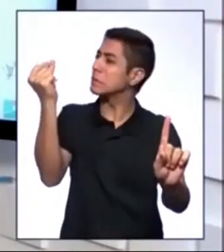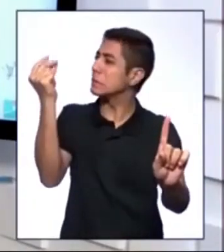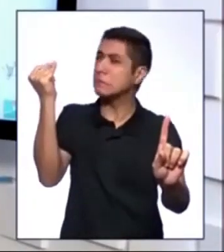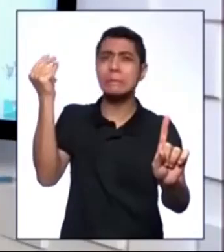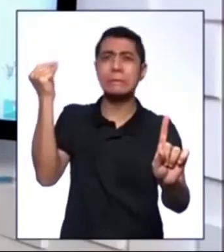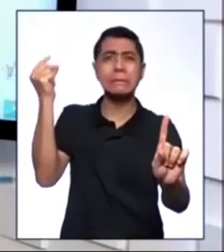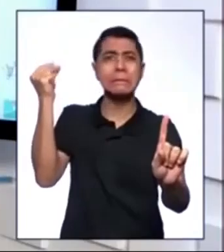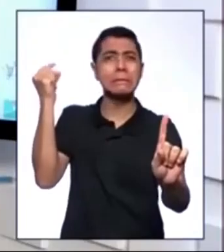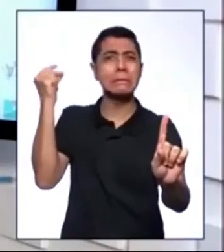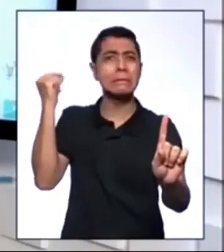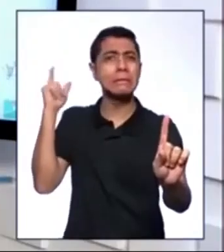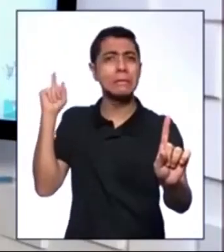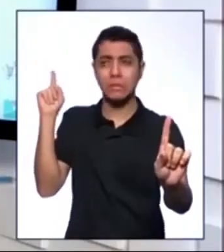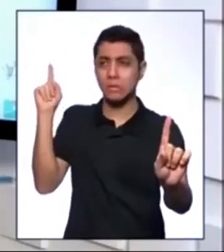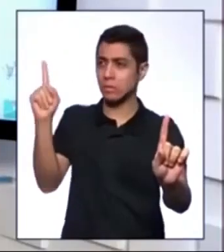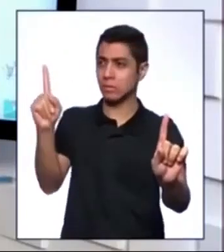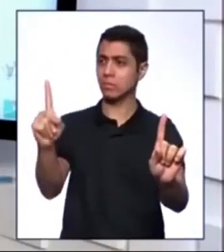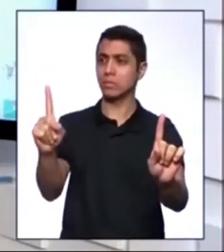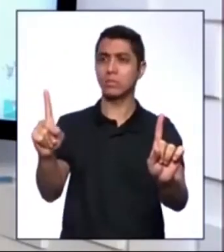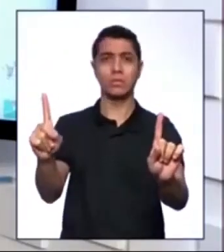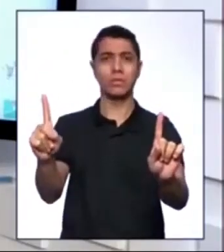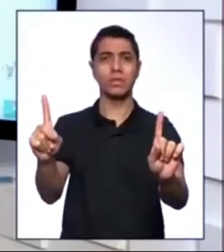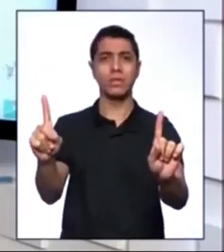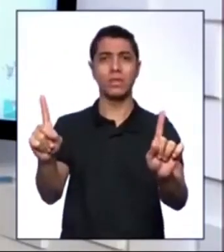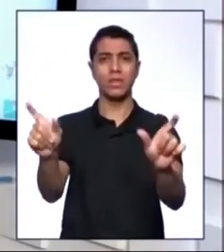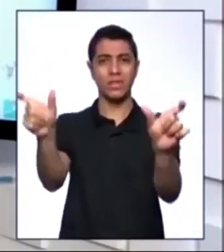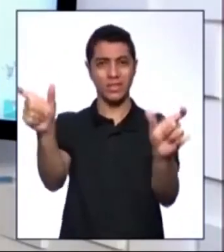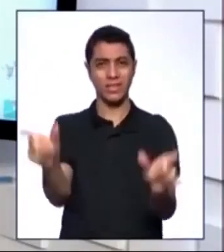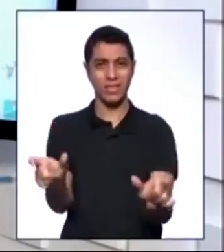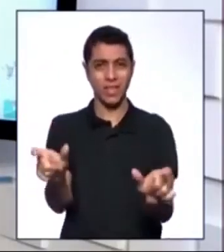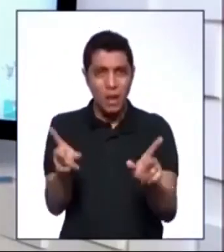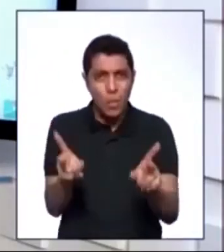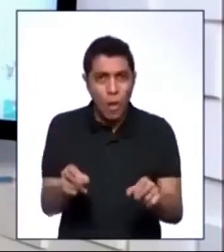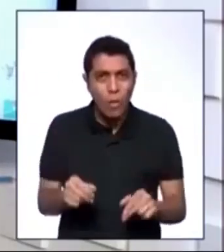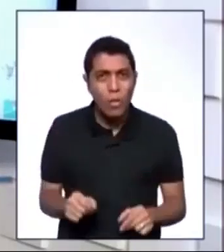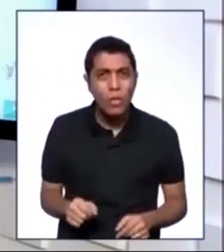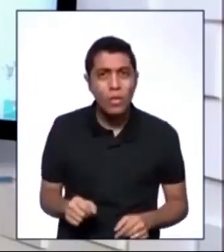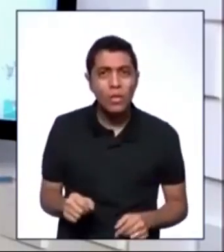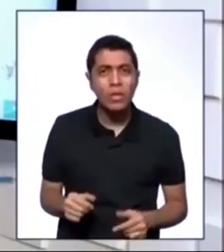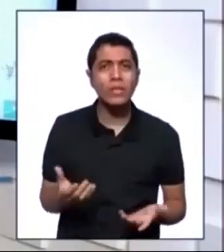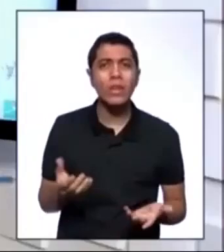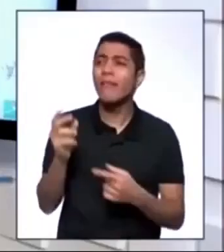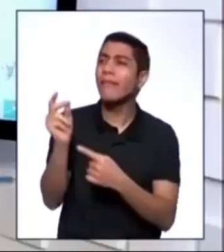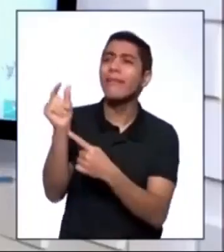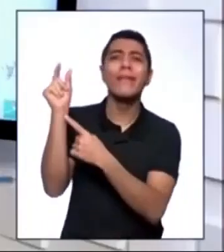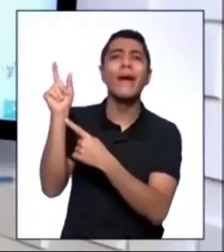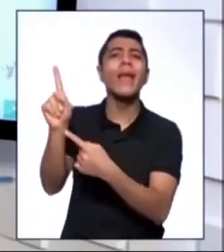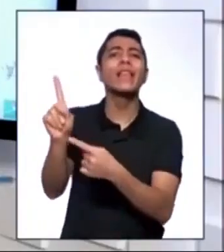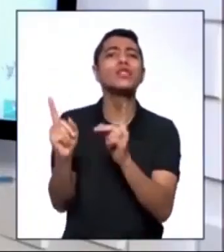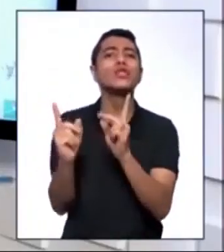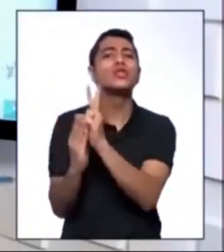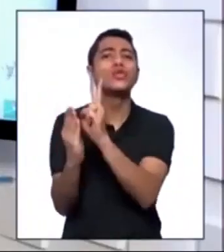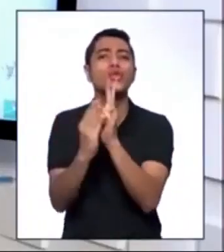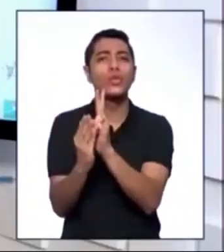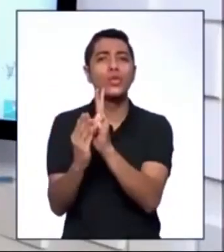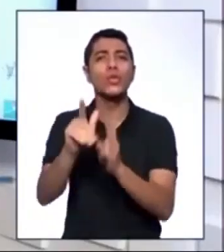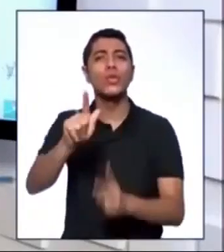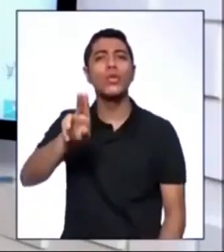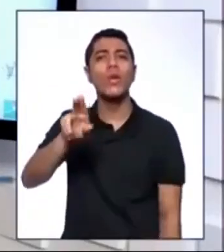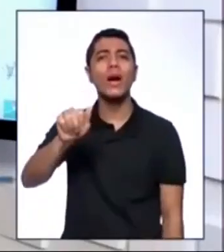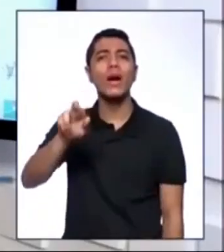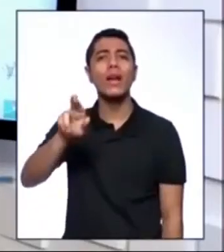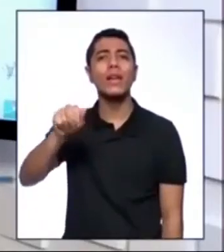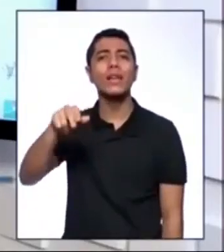da cartomante, entende? Então, a gente não pode... O Guarani, eu não posso me perder dessa forma. São pessoas diferentes,